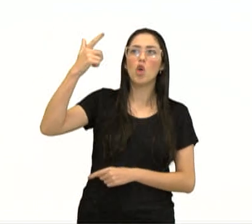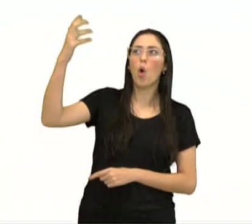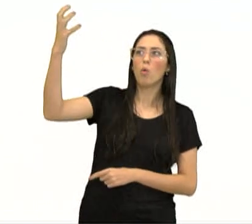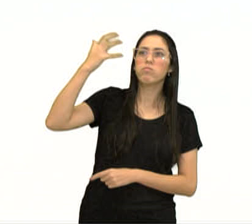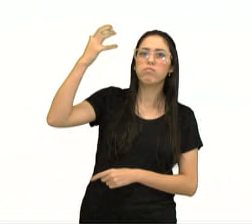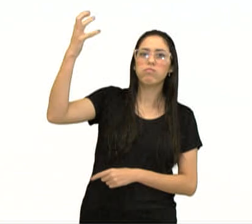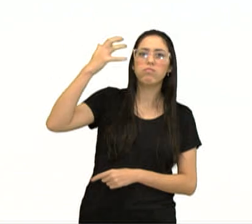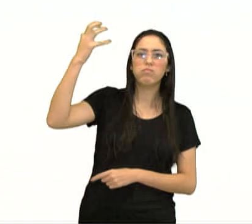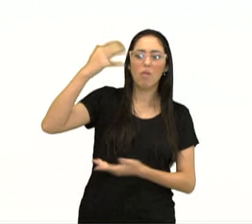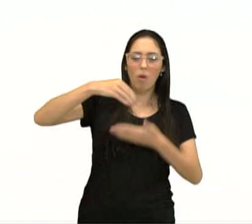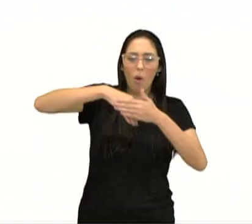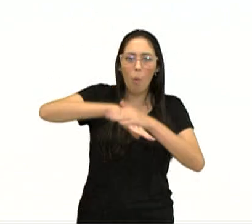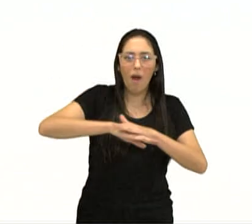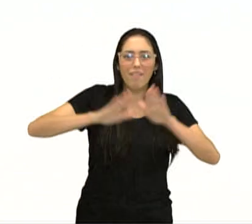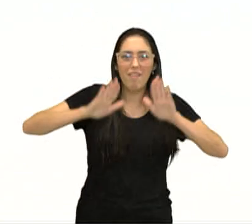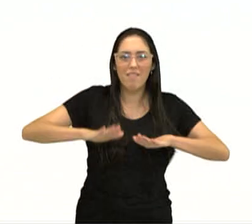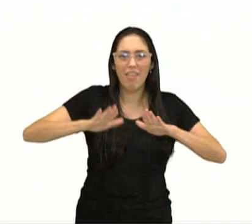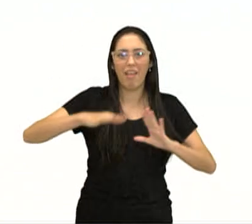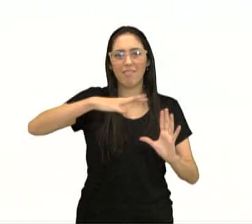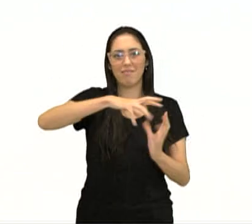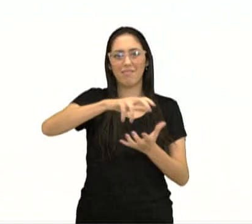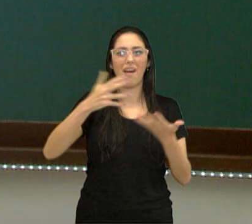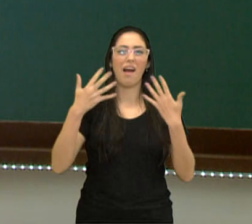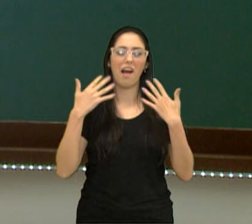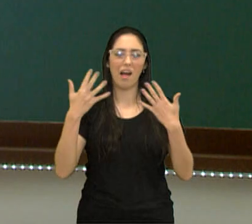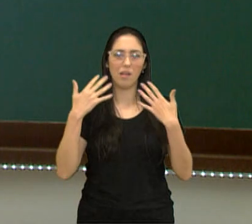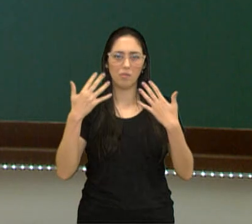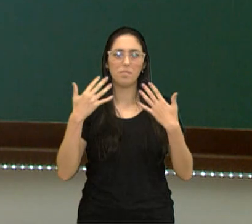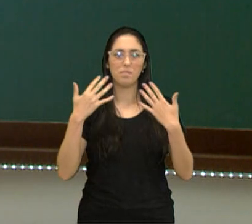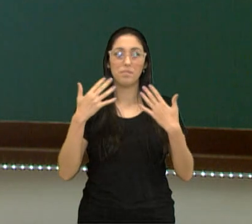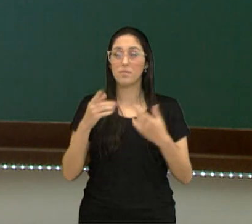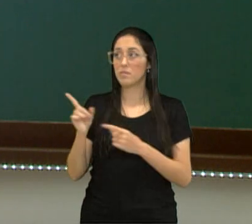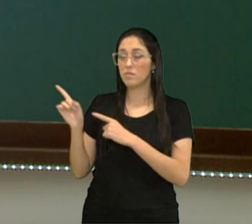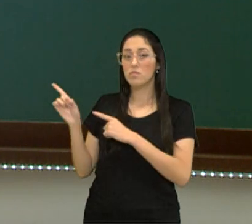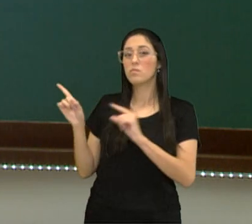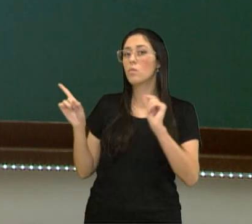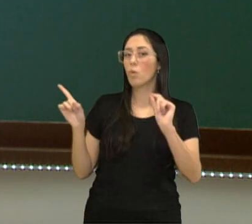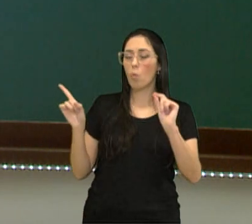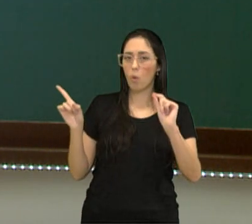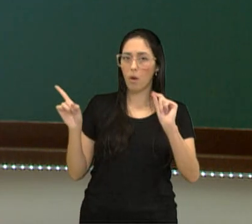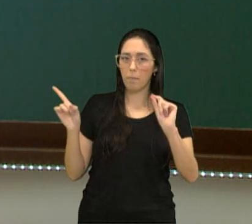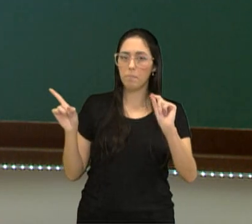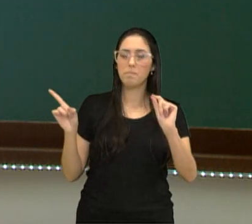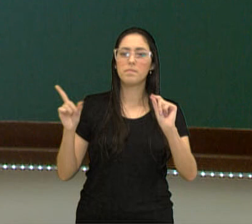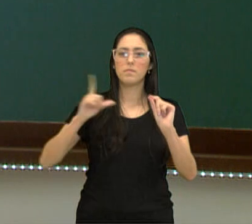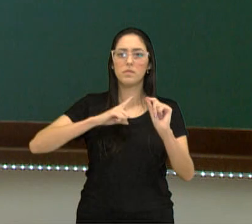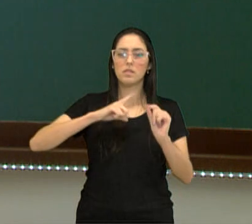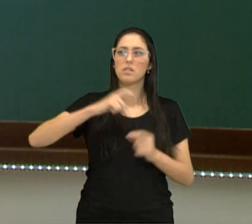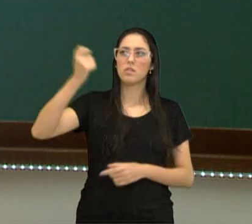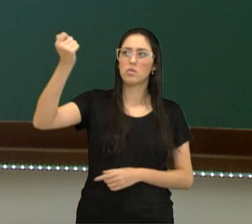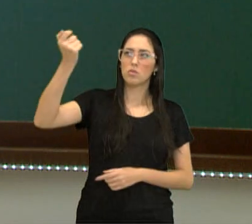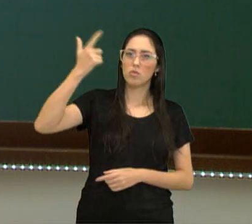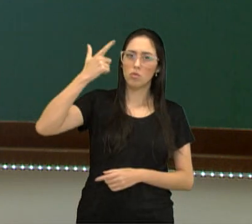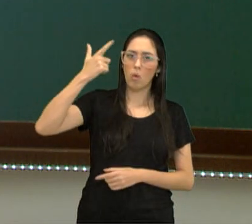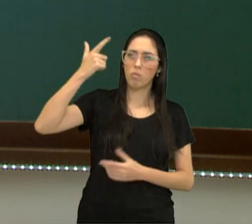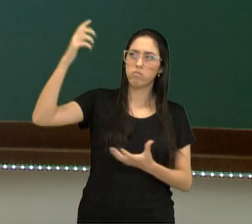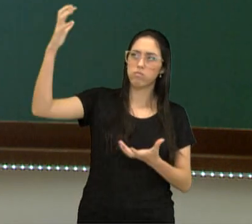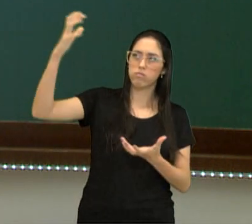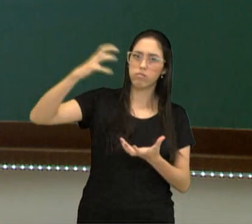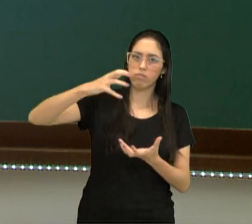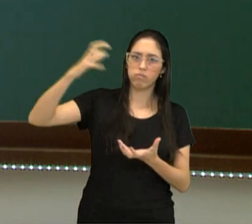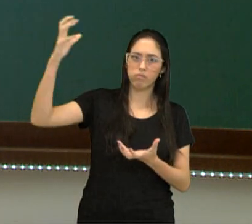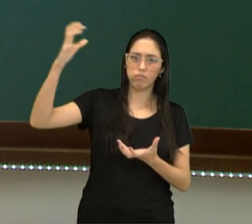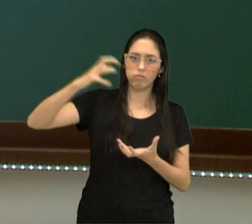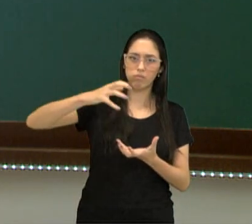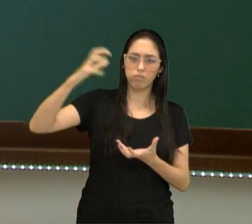nocivos. A ideia do efeito estufa, ele acontece quando os raios solares que atravessam a atmosfera e chegam até